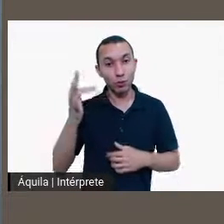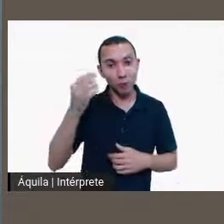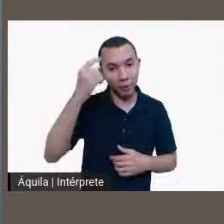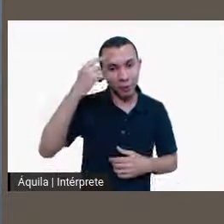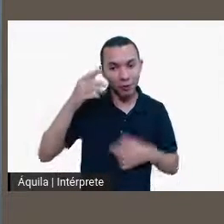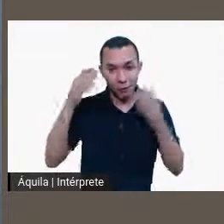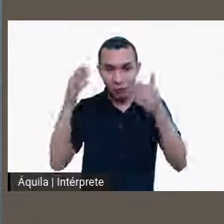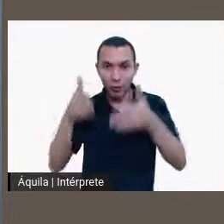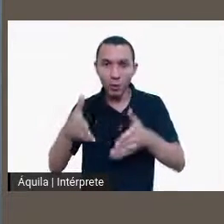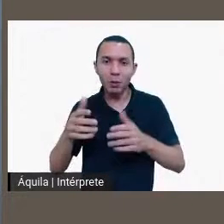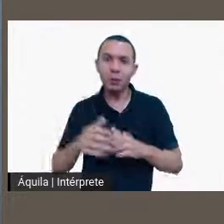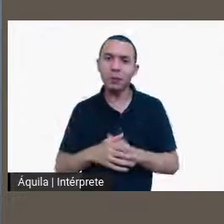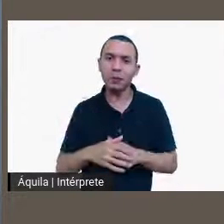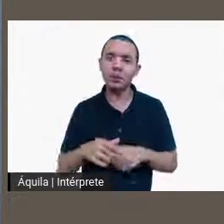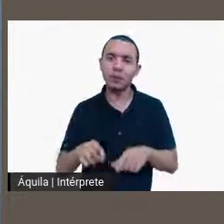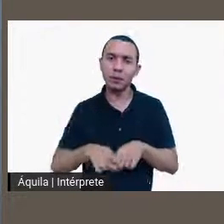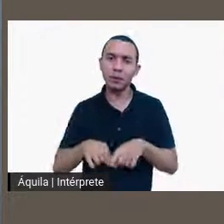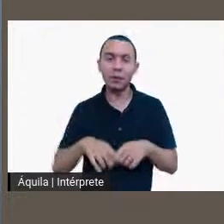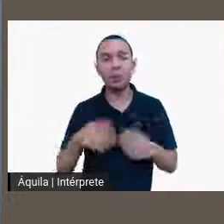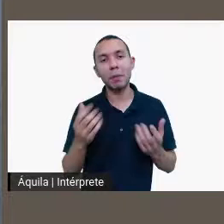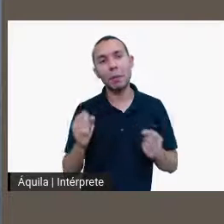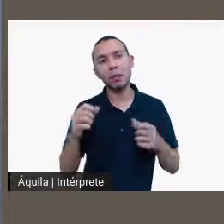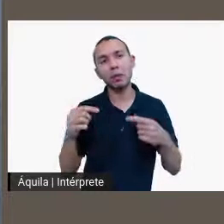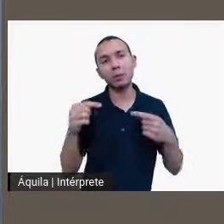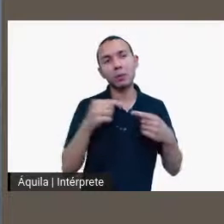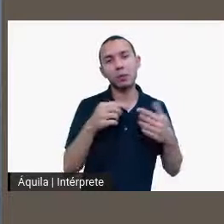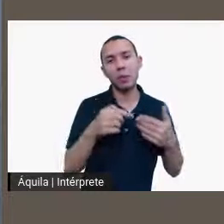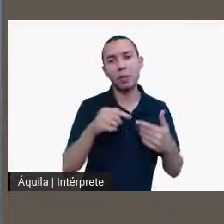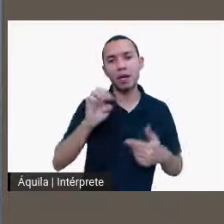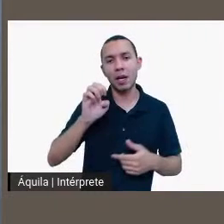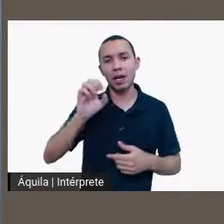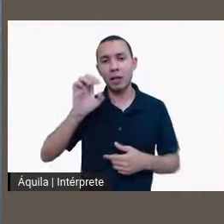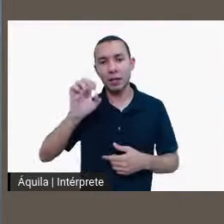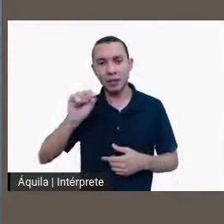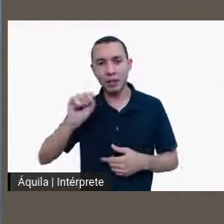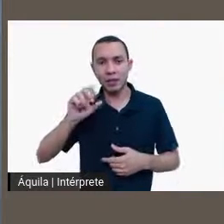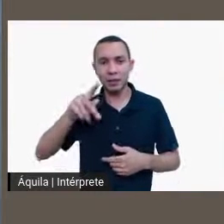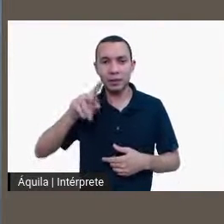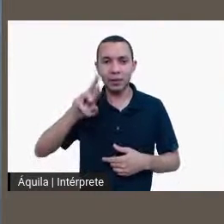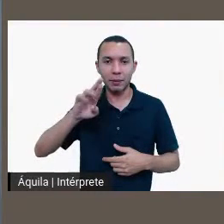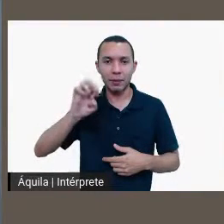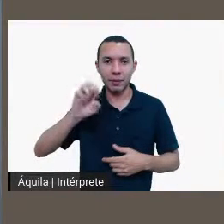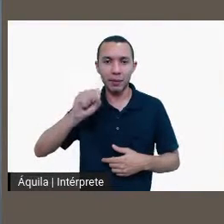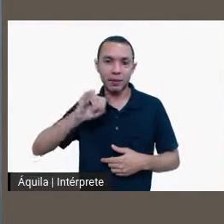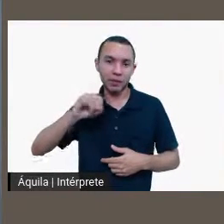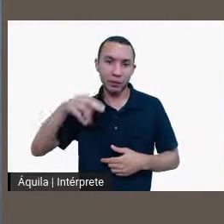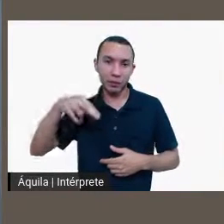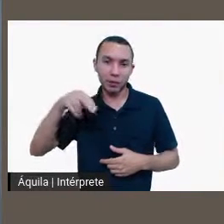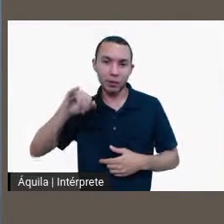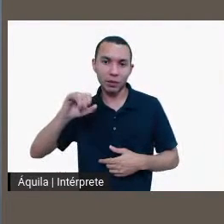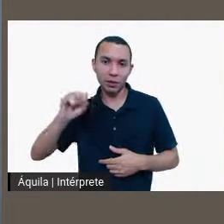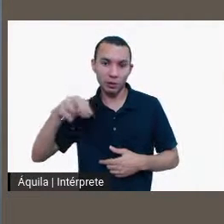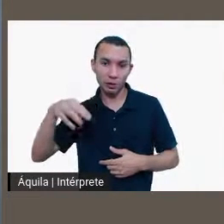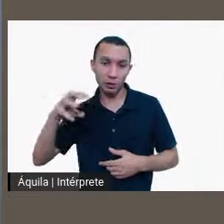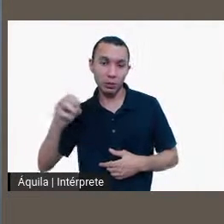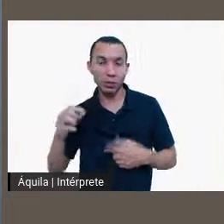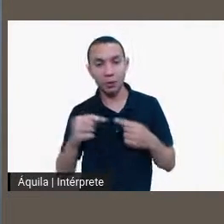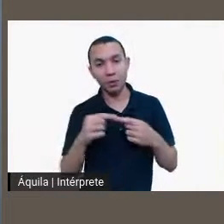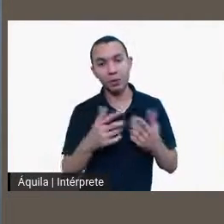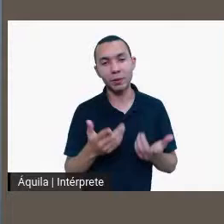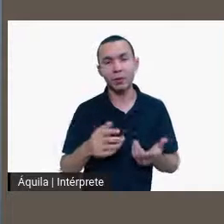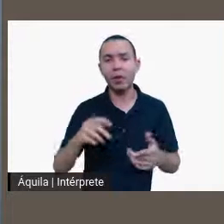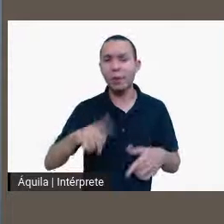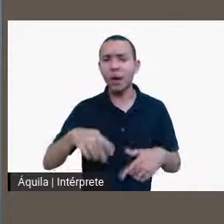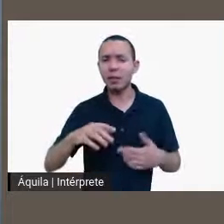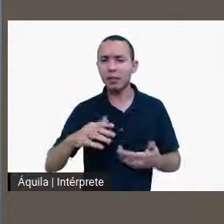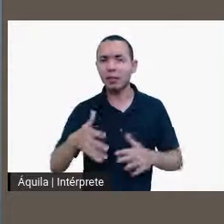mais próximo do expressionismo, também citado pelo Eduardo. Ainda se podemos falar em modernismo no Rio de Janeiro,